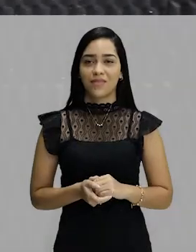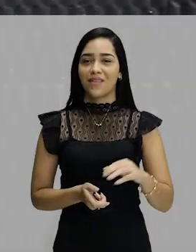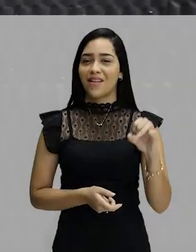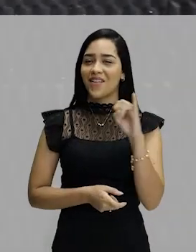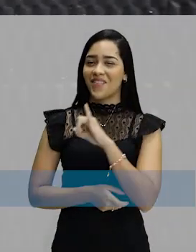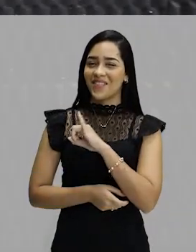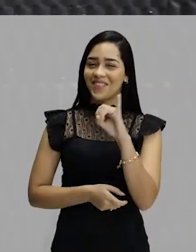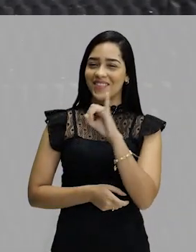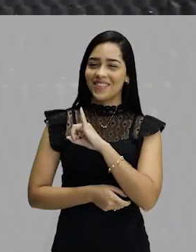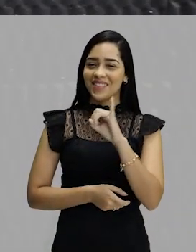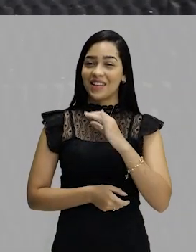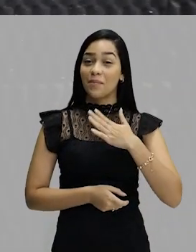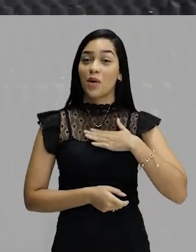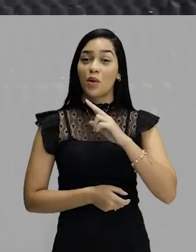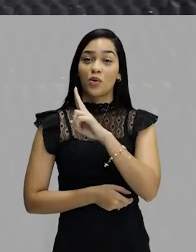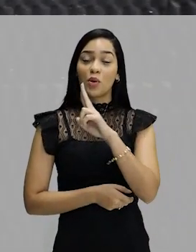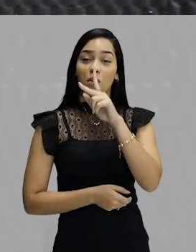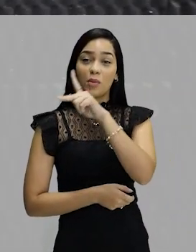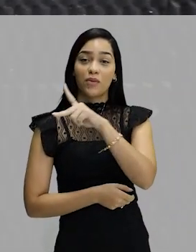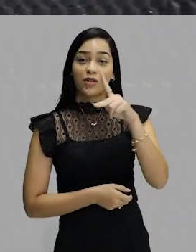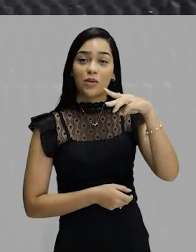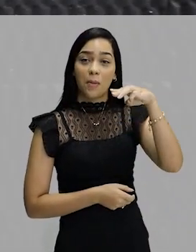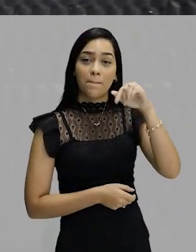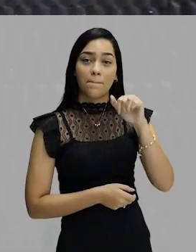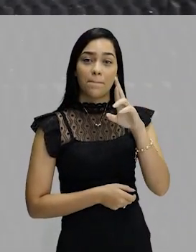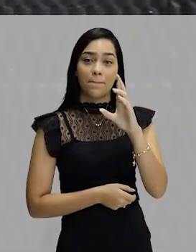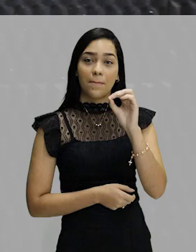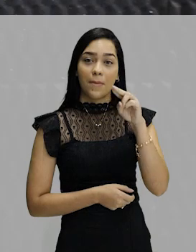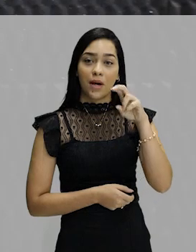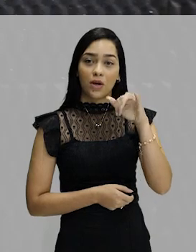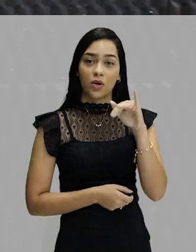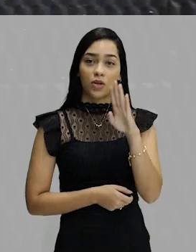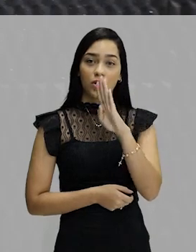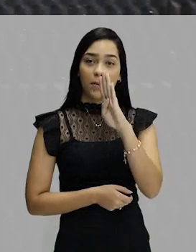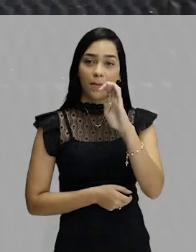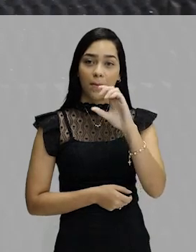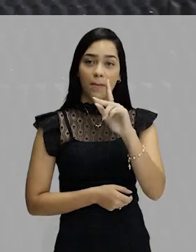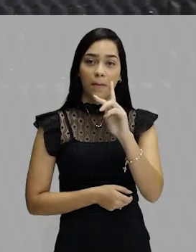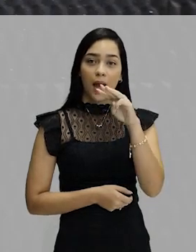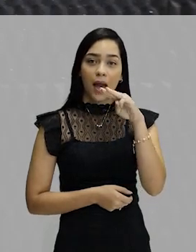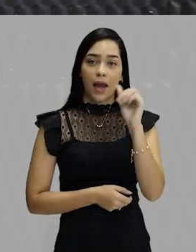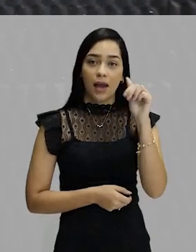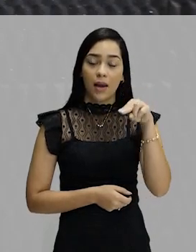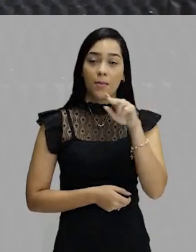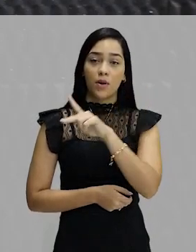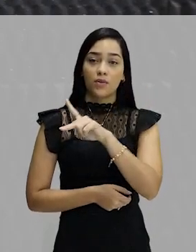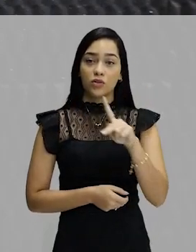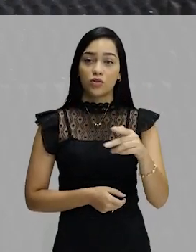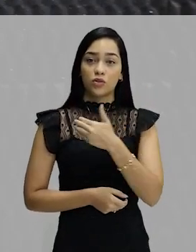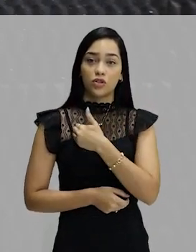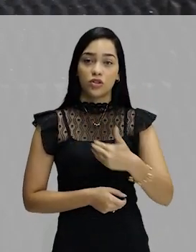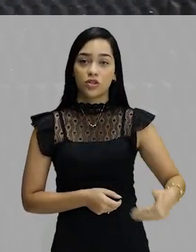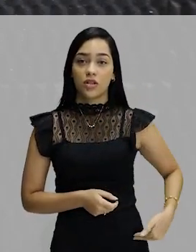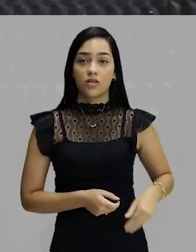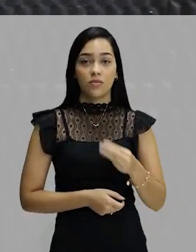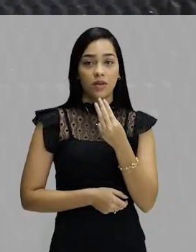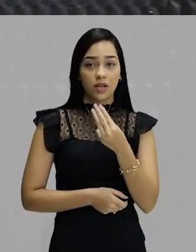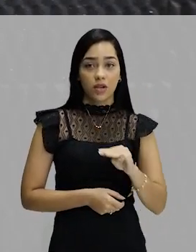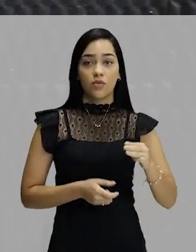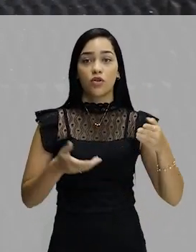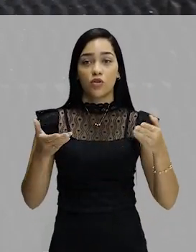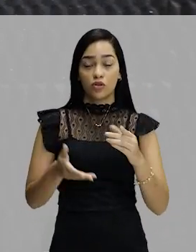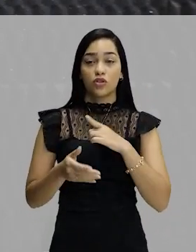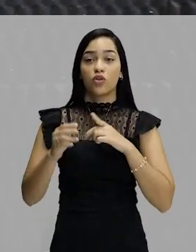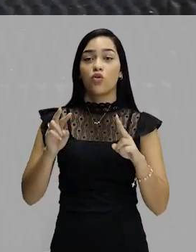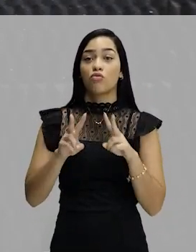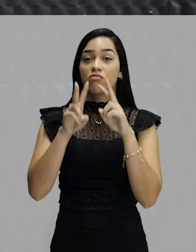Olá pessoal, sou o professor Maroni Beckman, sou professor de matemática da Rede Estadual de Ensino e hoje a gente vai falar mais